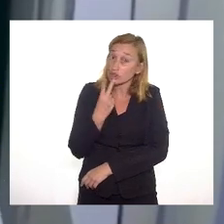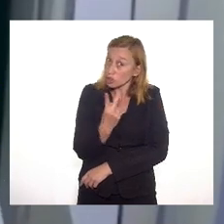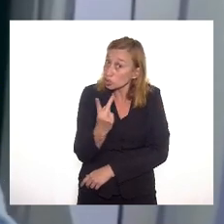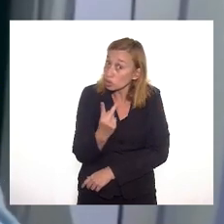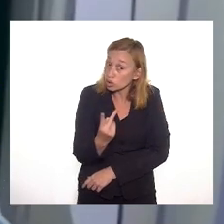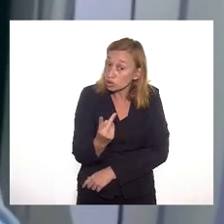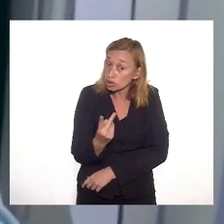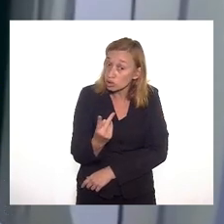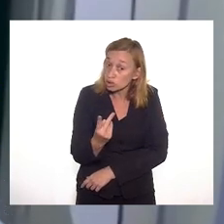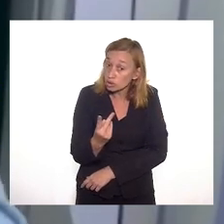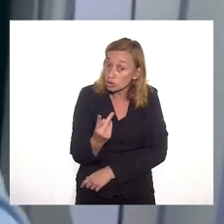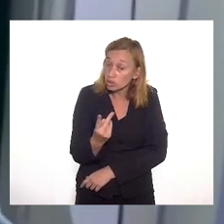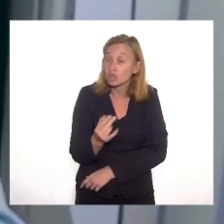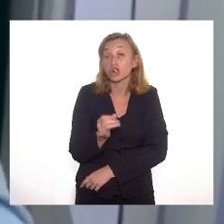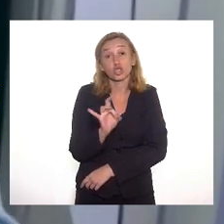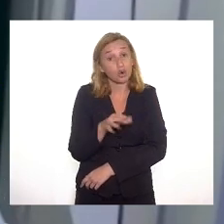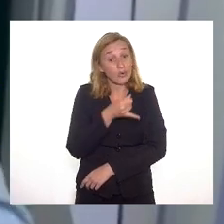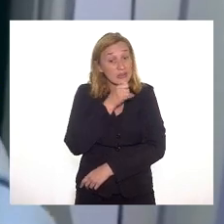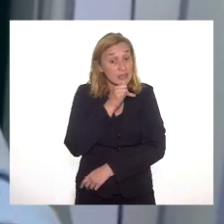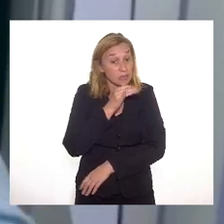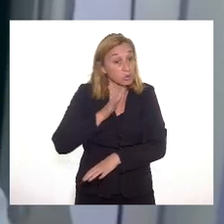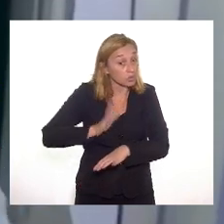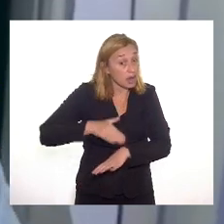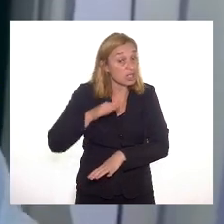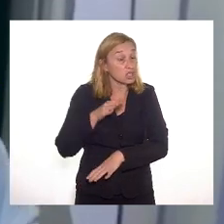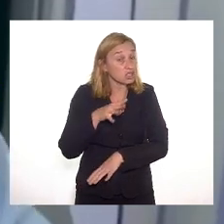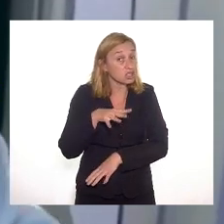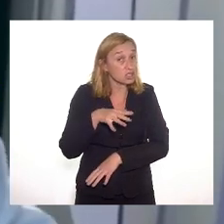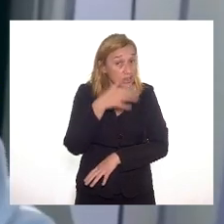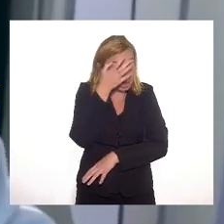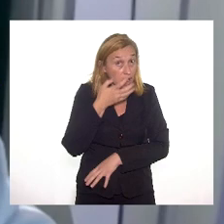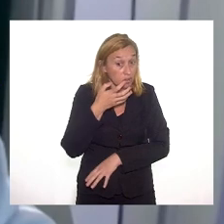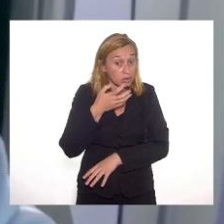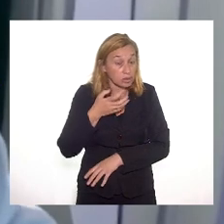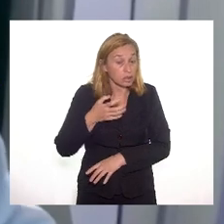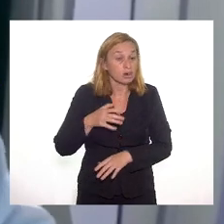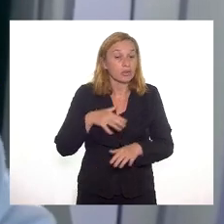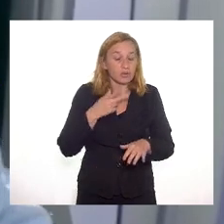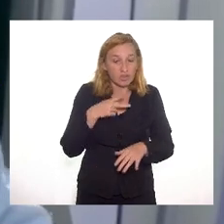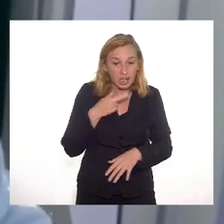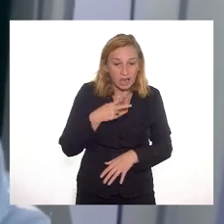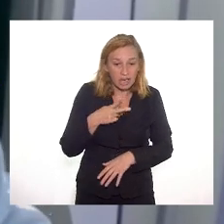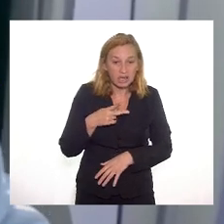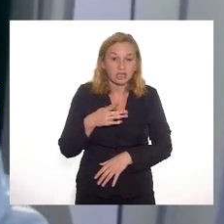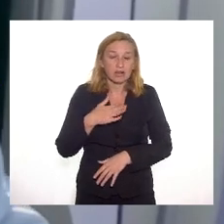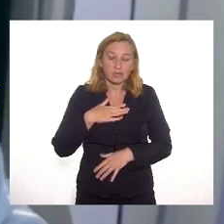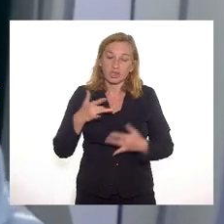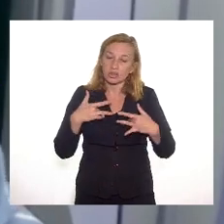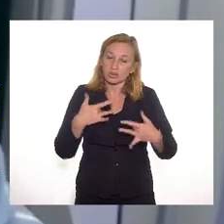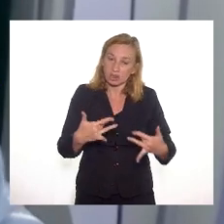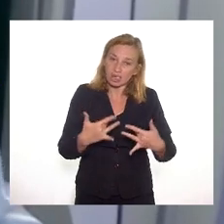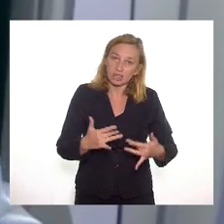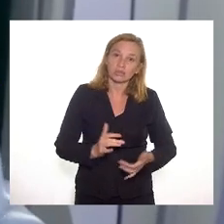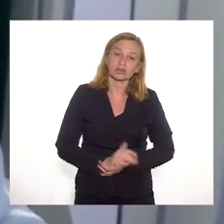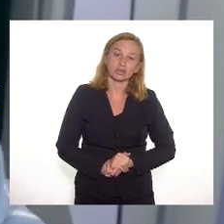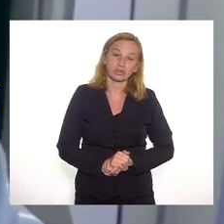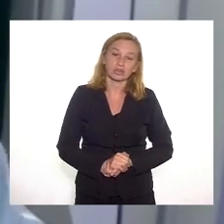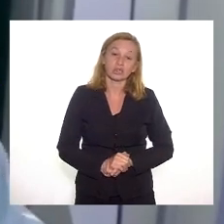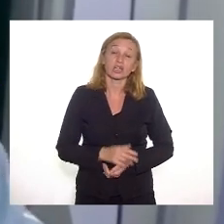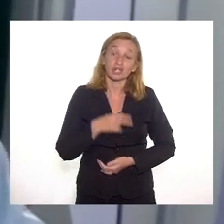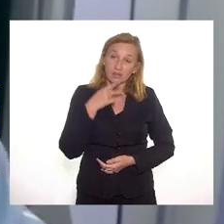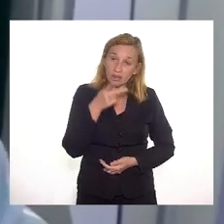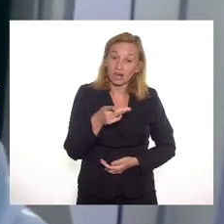duas, apenas esses exemplos que atualmente são os mais gritantes, mas para manifestar a minha integral solidariedade e